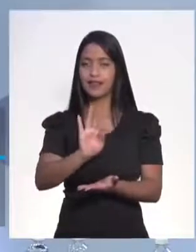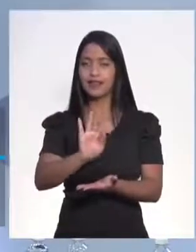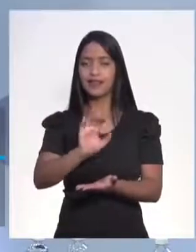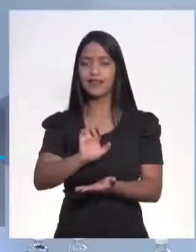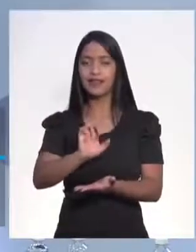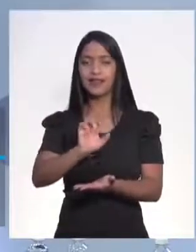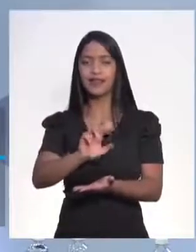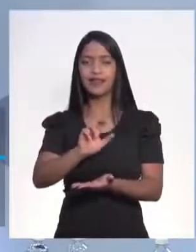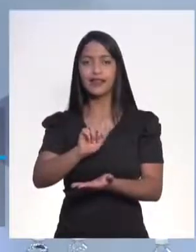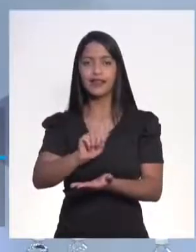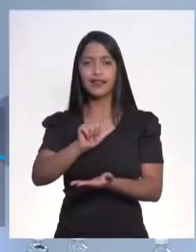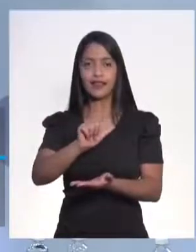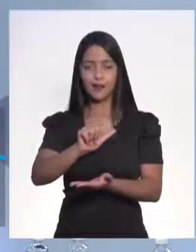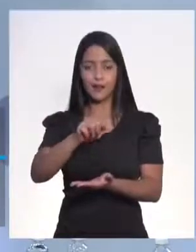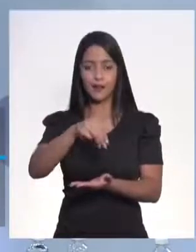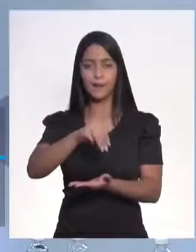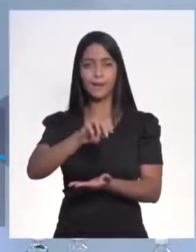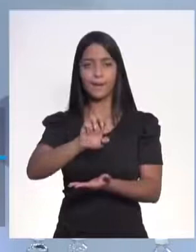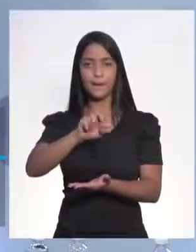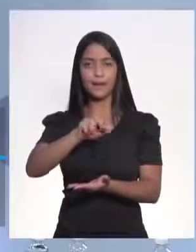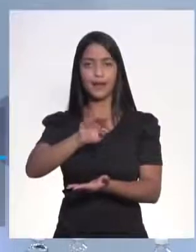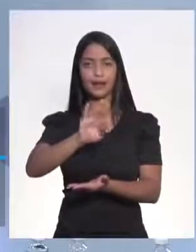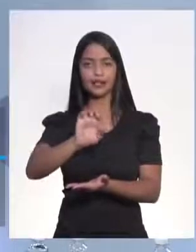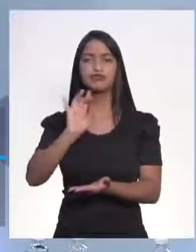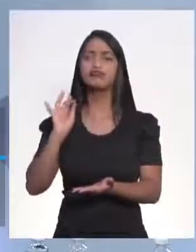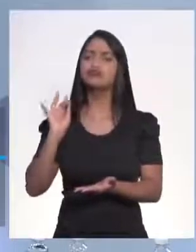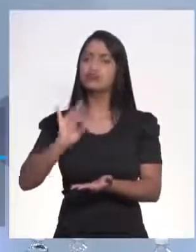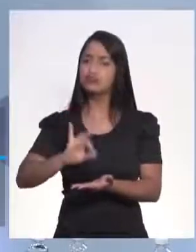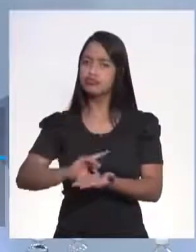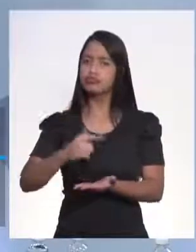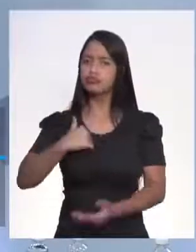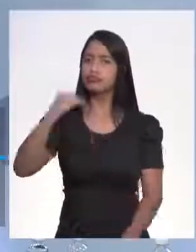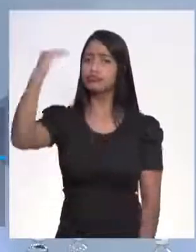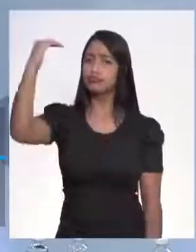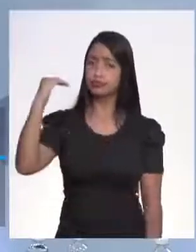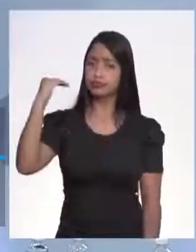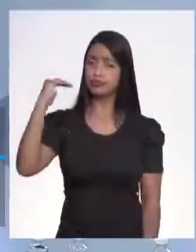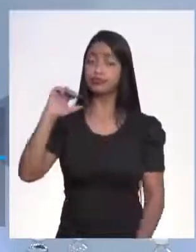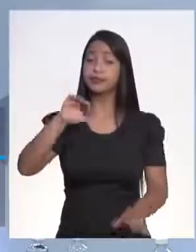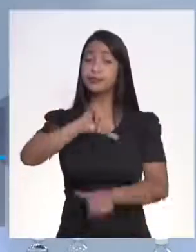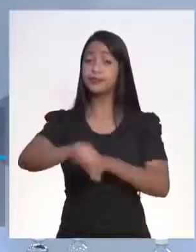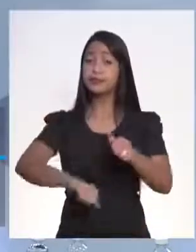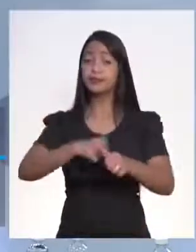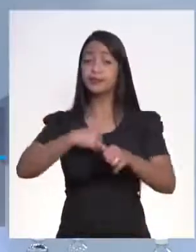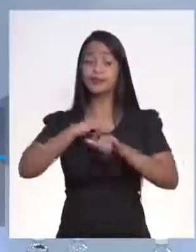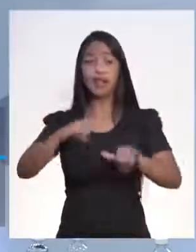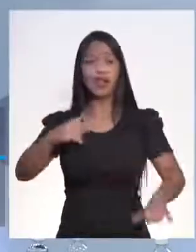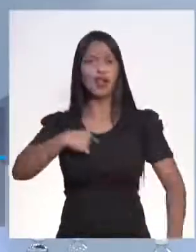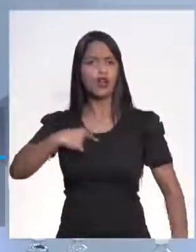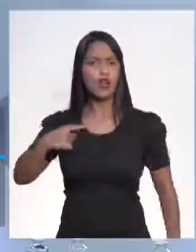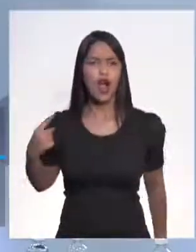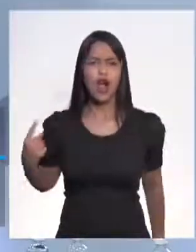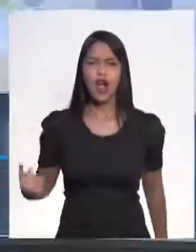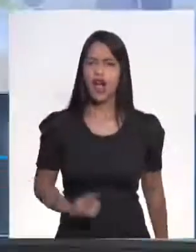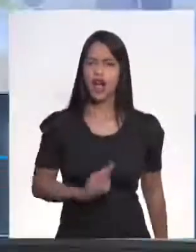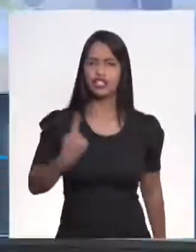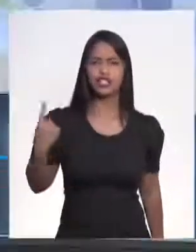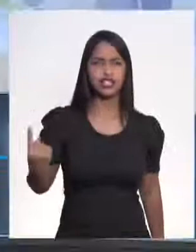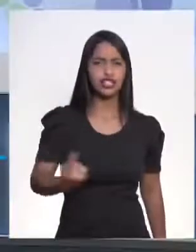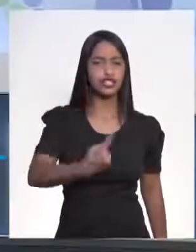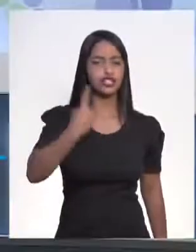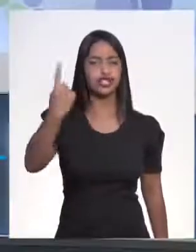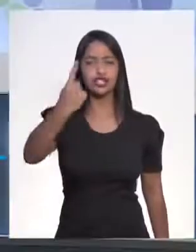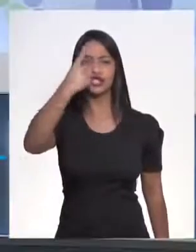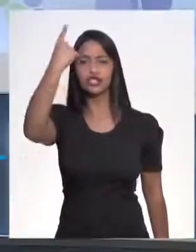denotação é o real eu sou pequena agora quando eu digo sou grande mas eu sou gigante dando eu sou gigante